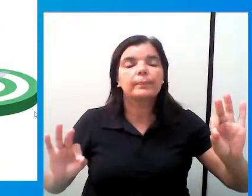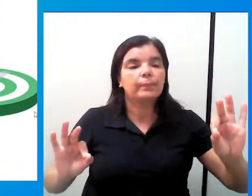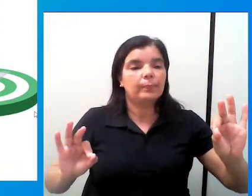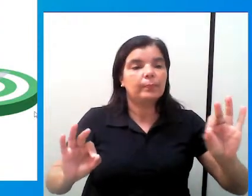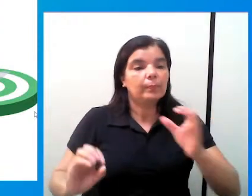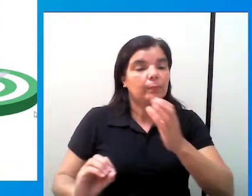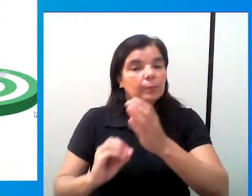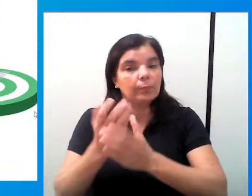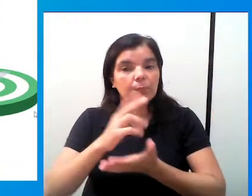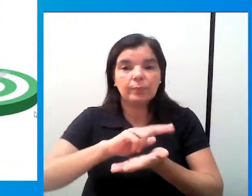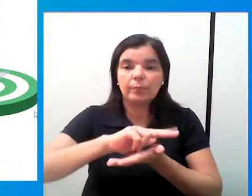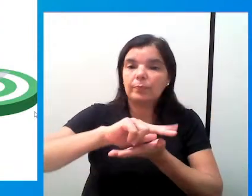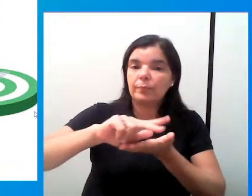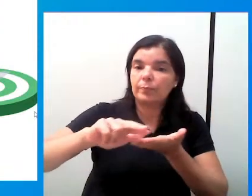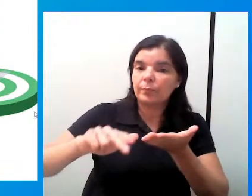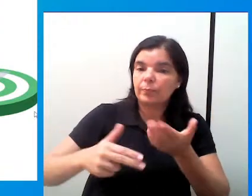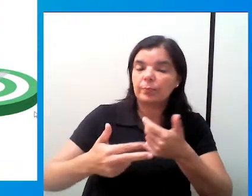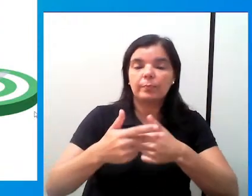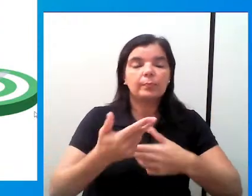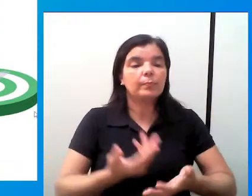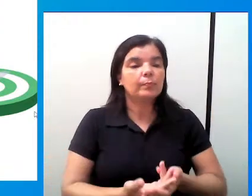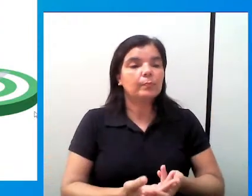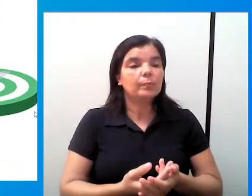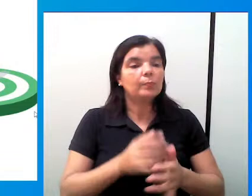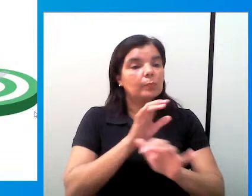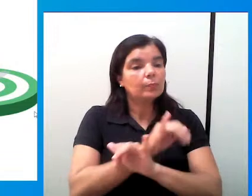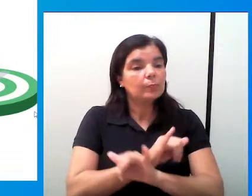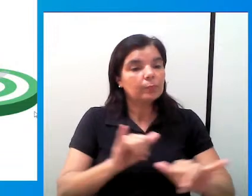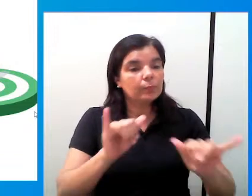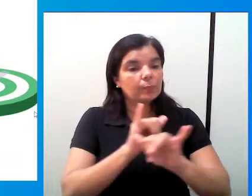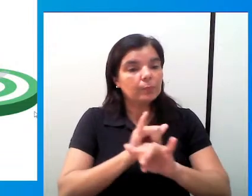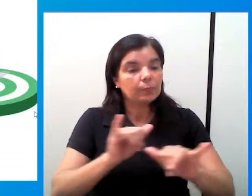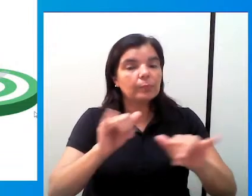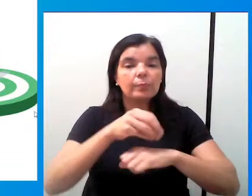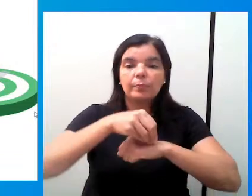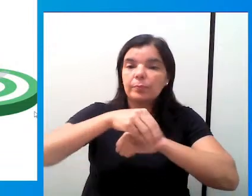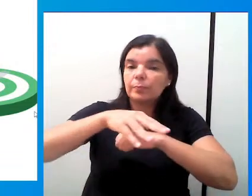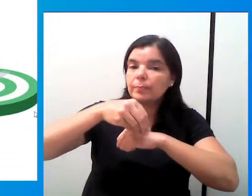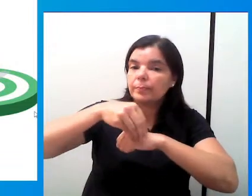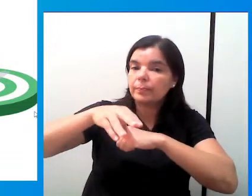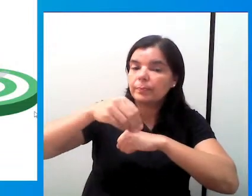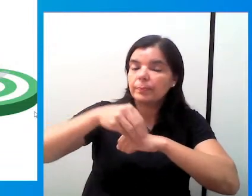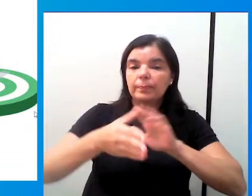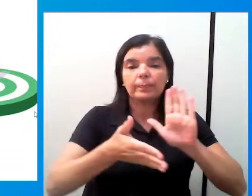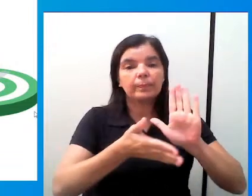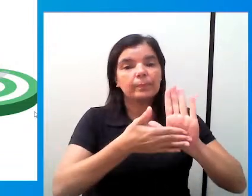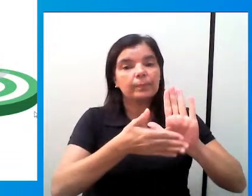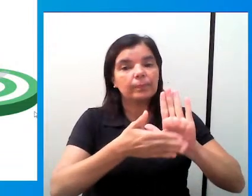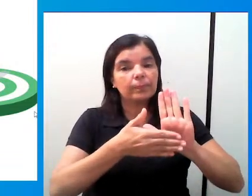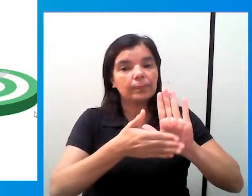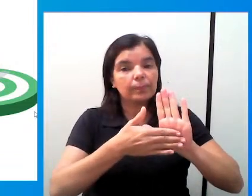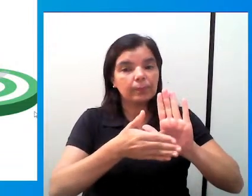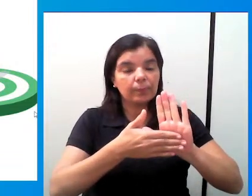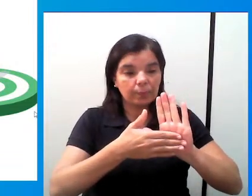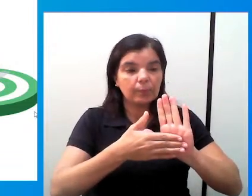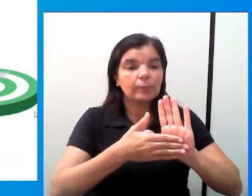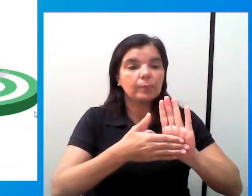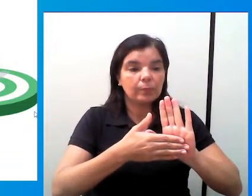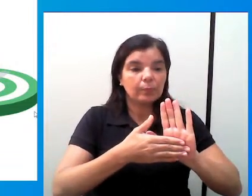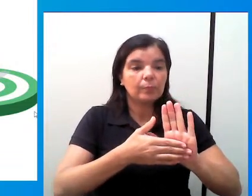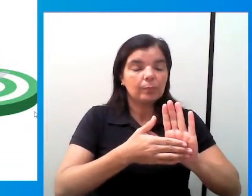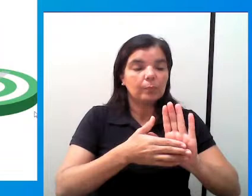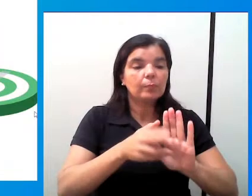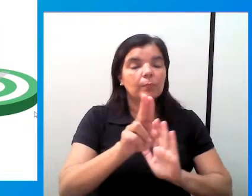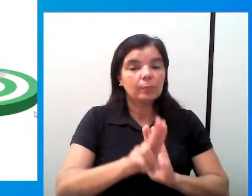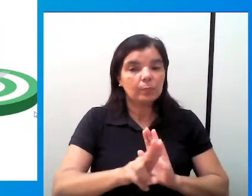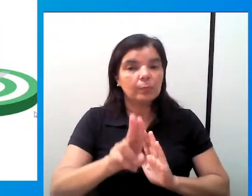gerados, enfim, muitos elementos formativos sendo também propostos de maneiras transversais a essa